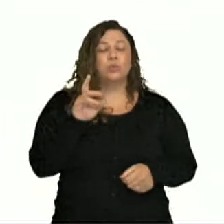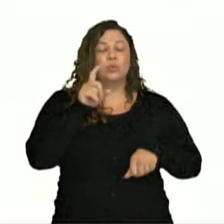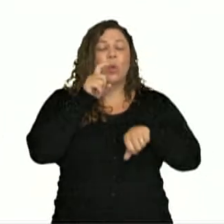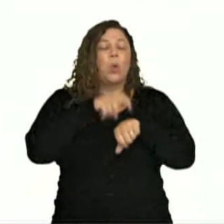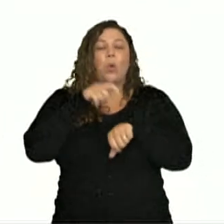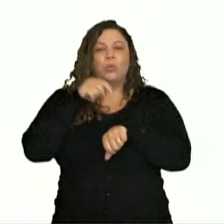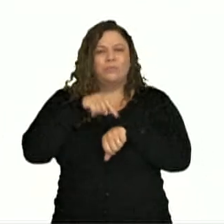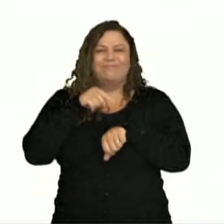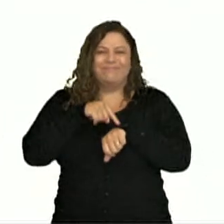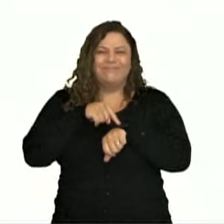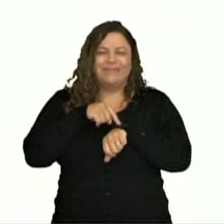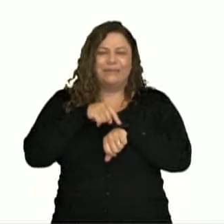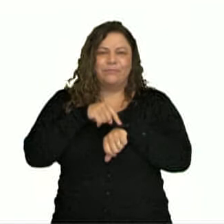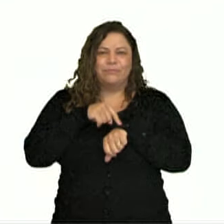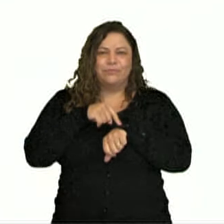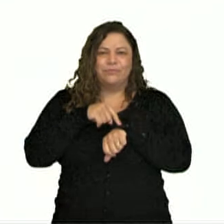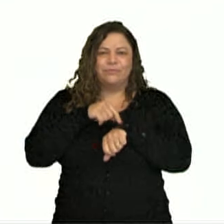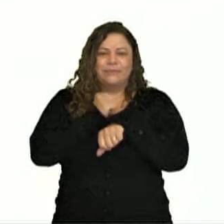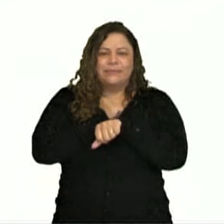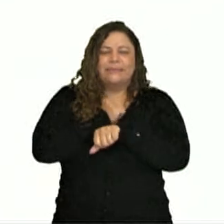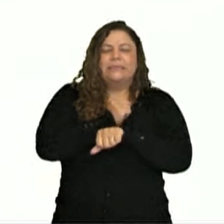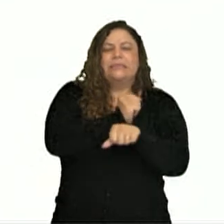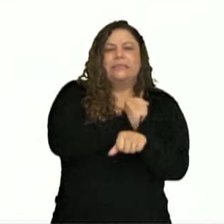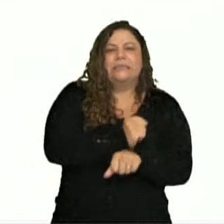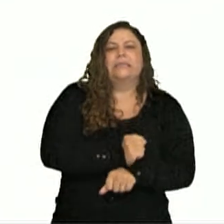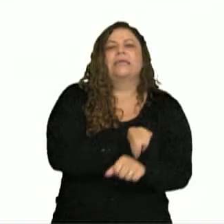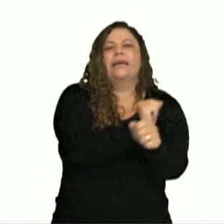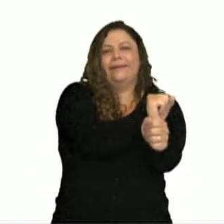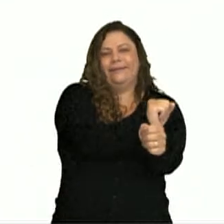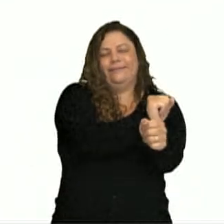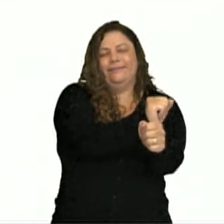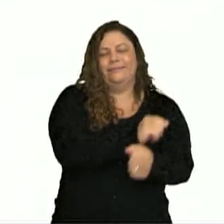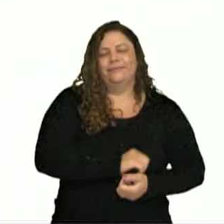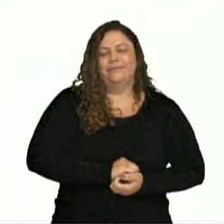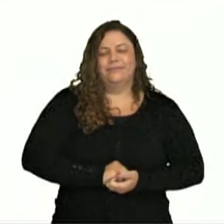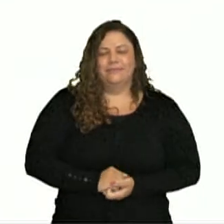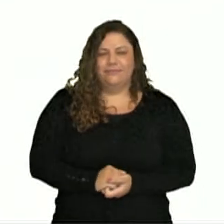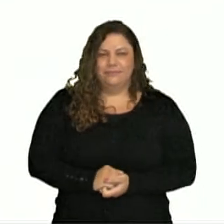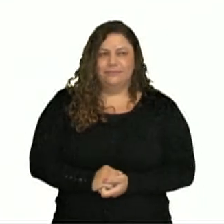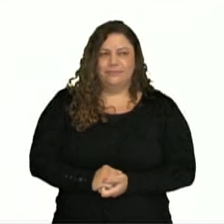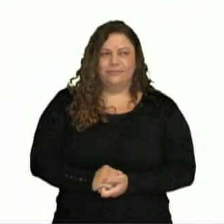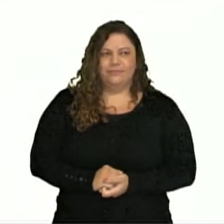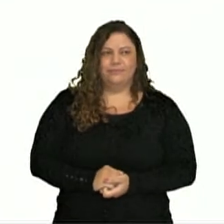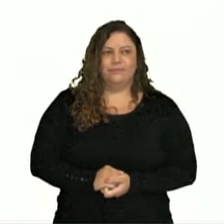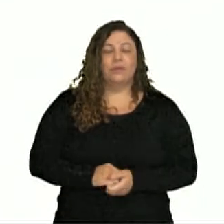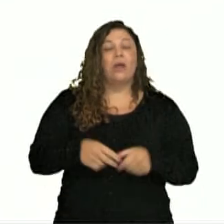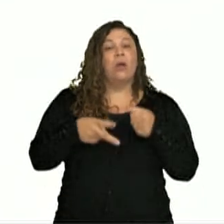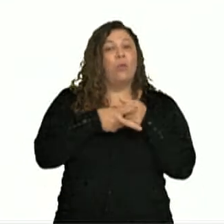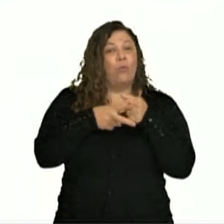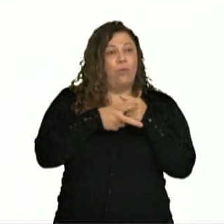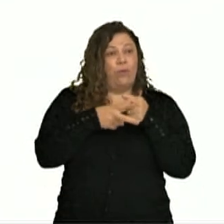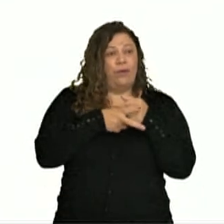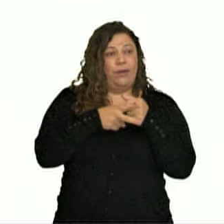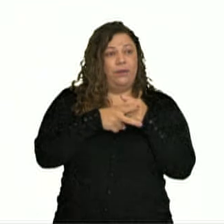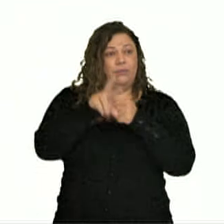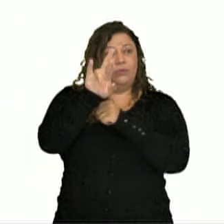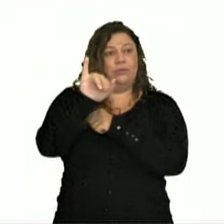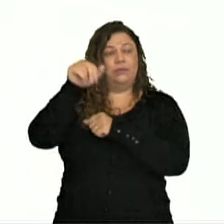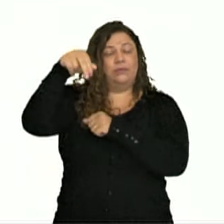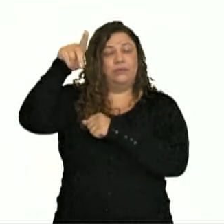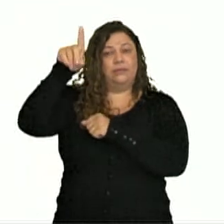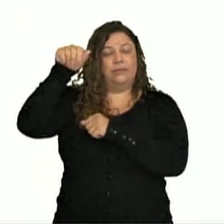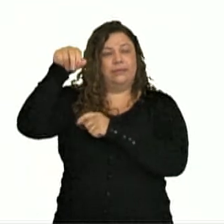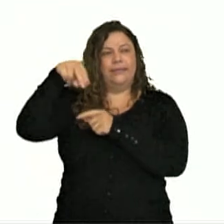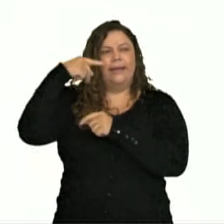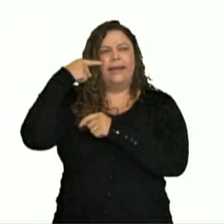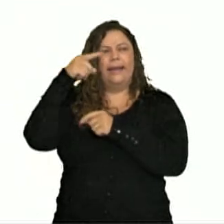se rendam os rebeldes. Temos aí o verbo rendir, destacado, e aqui uma indicação. Esse